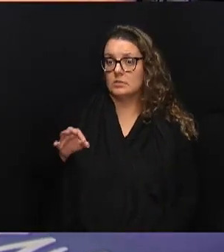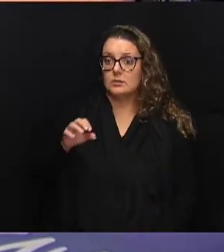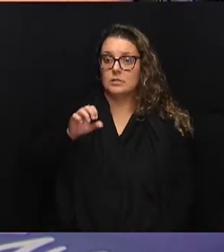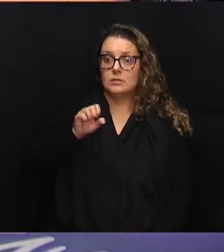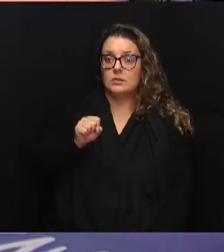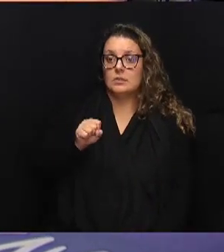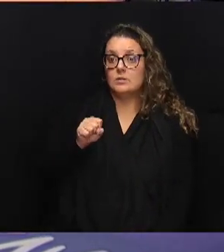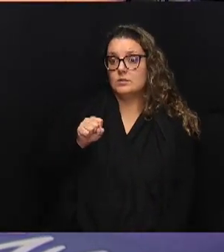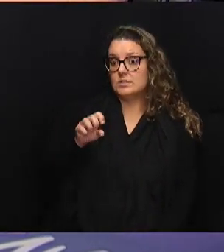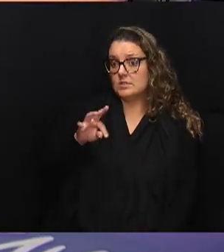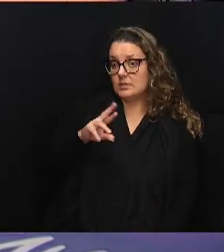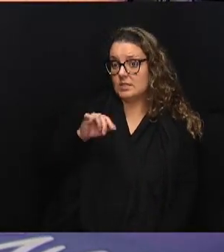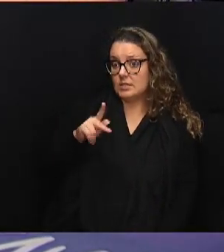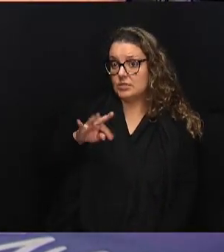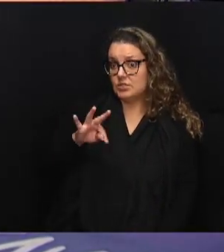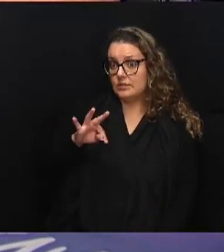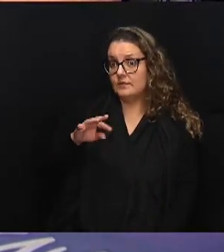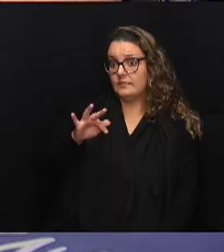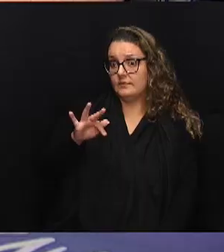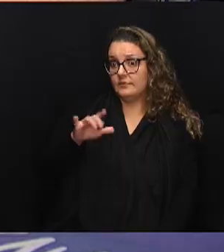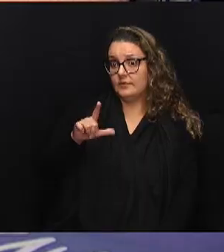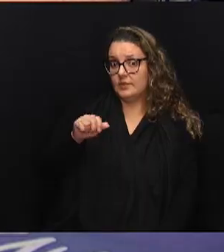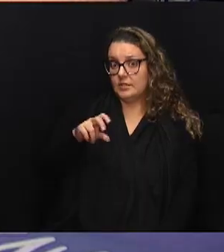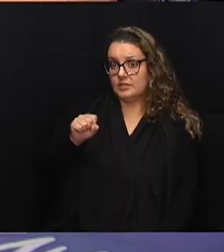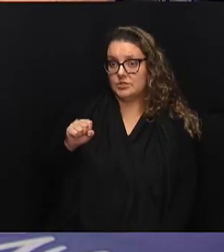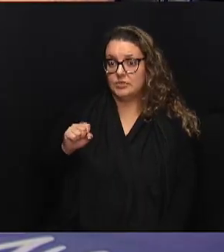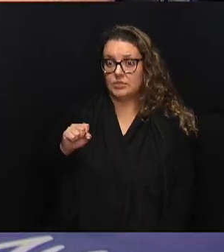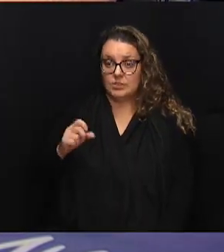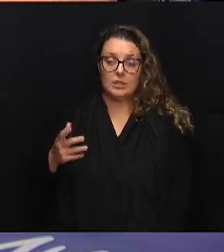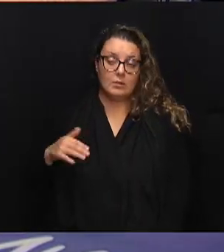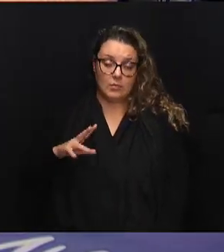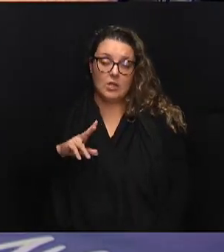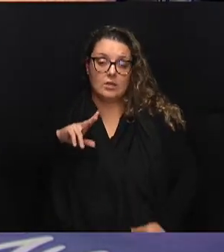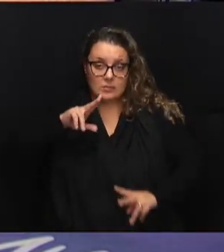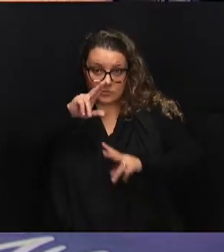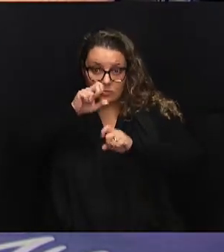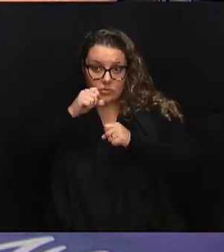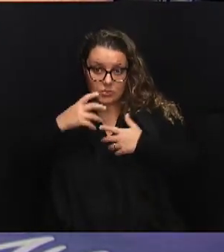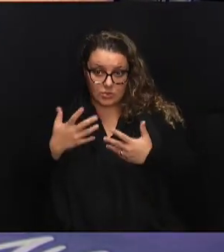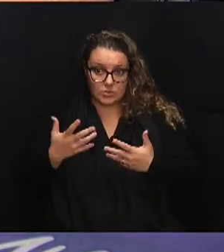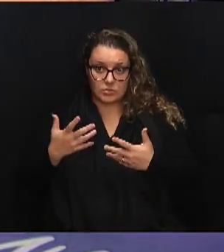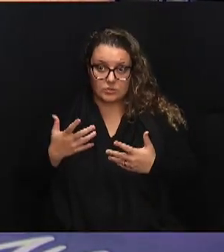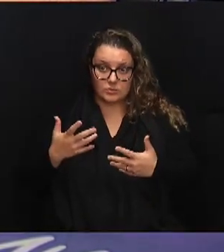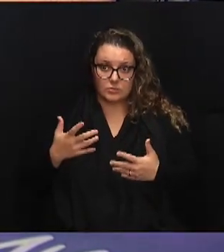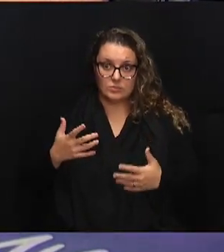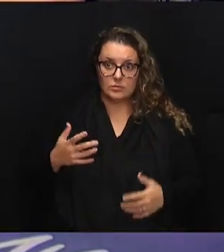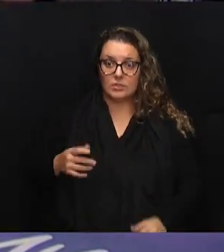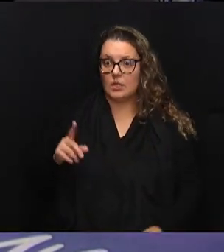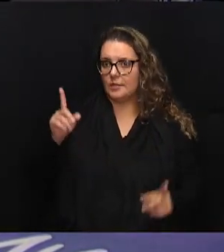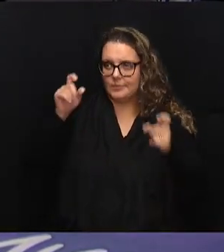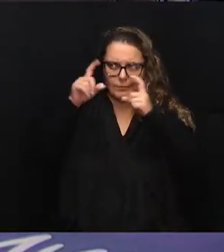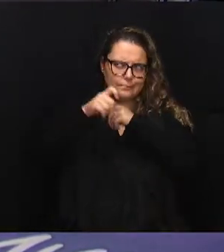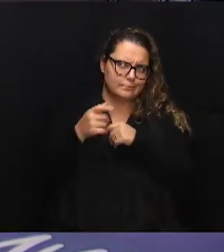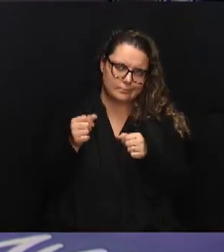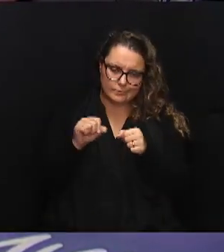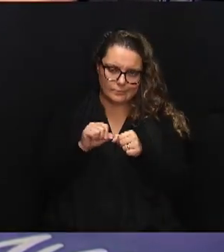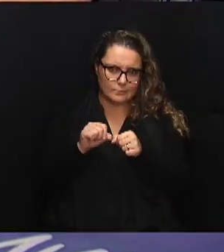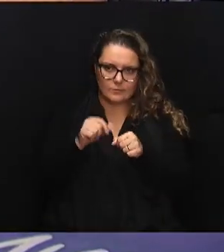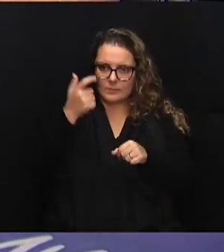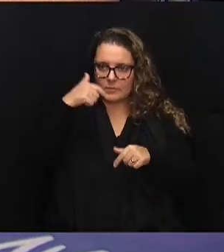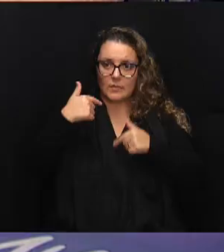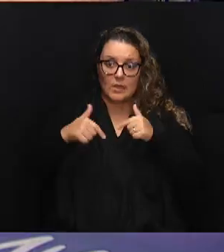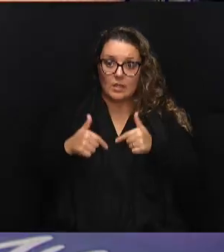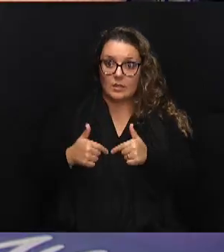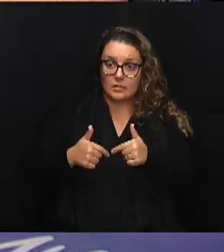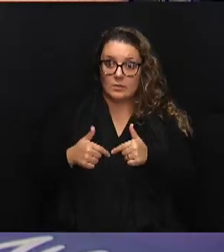Street Flush é a mão de mais valor do poker, é a mão mais forte do poker, né? E ela é muito difícil de fazer, assim. Eu trabalhei com